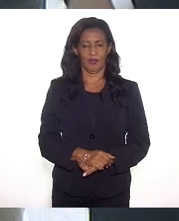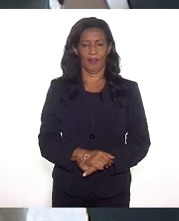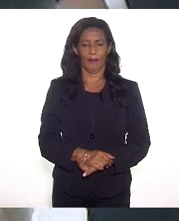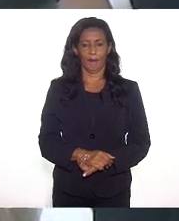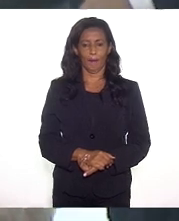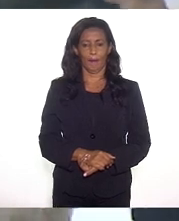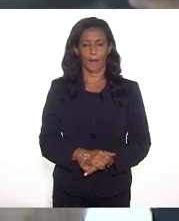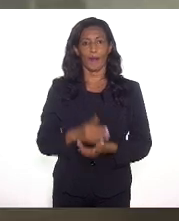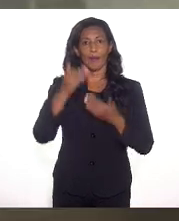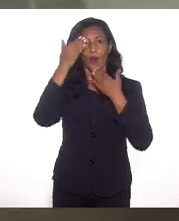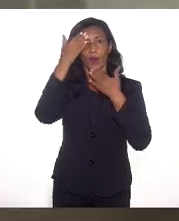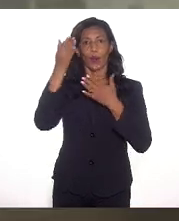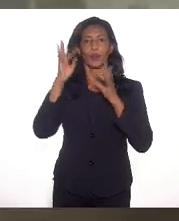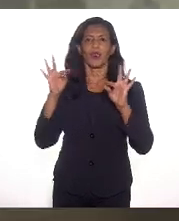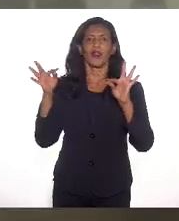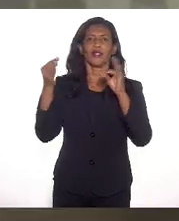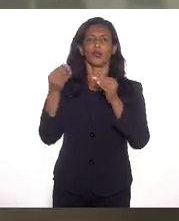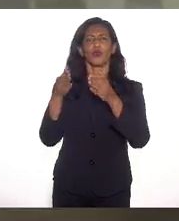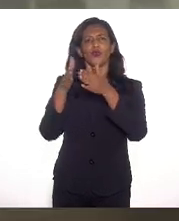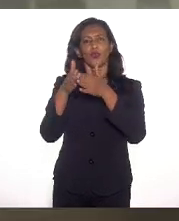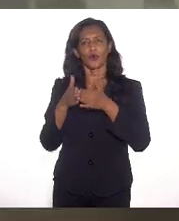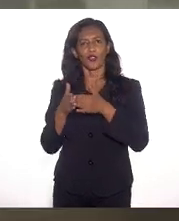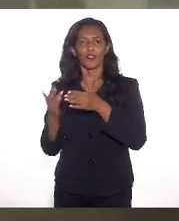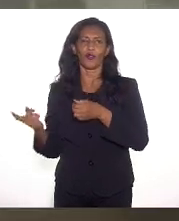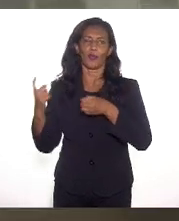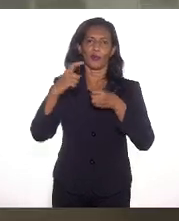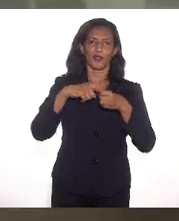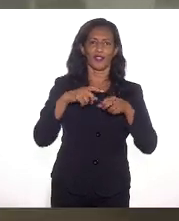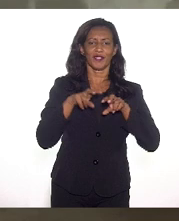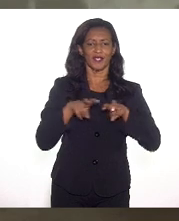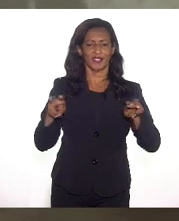secretário. Obrigado a todos. Por favor, podem ir aos seus lugares.